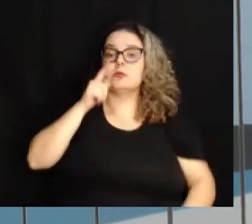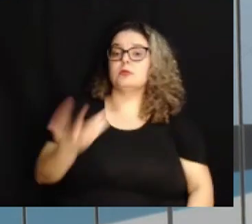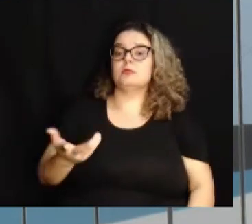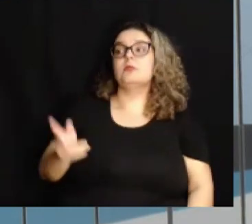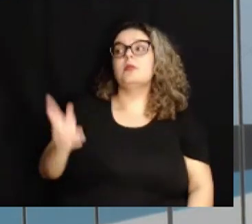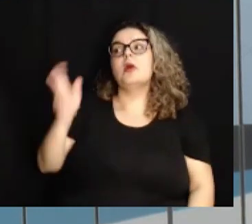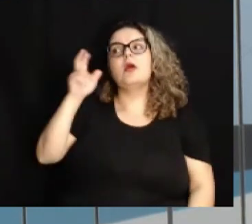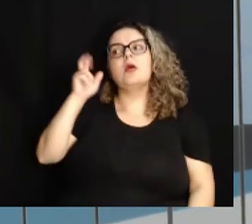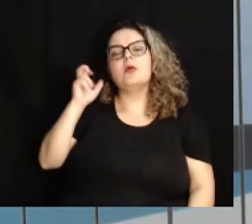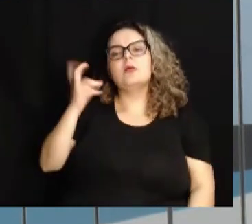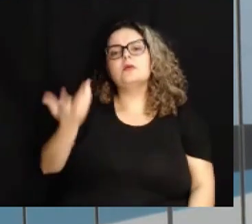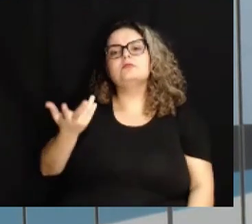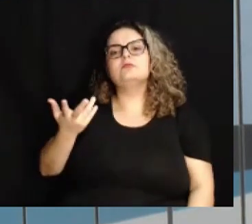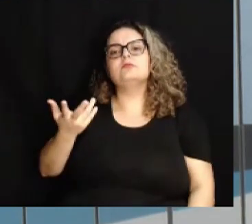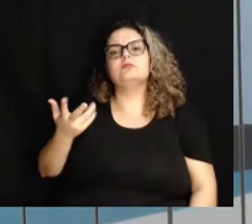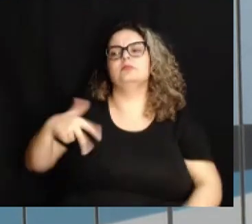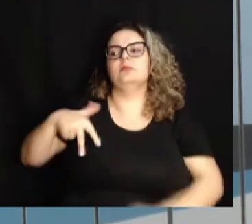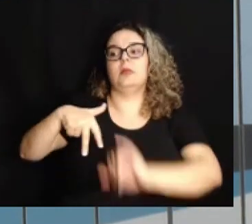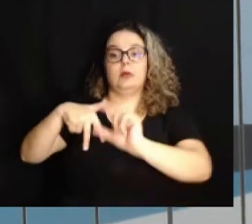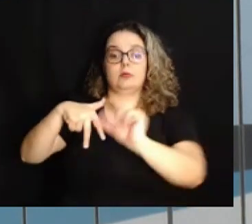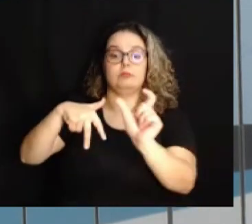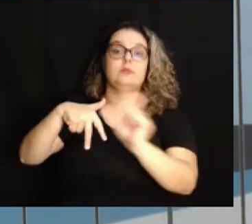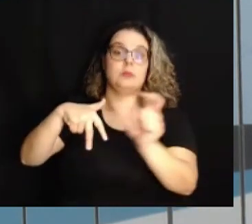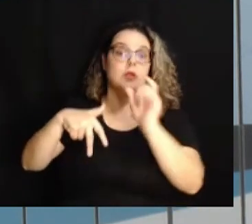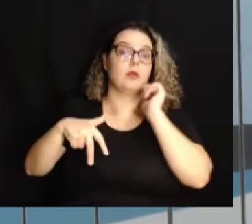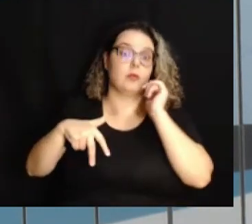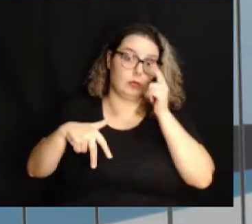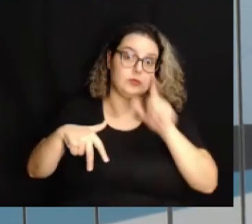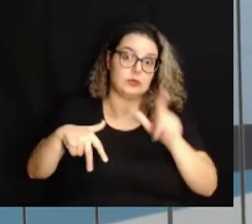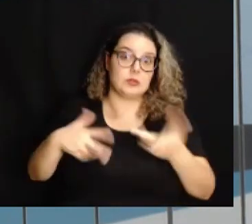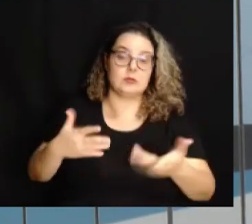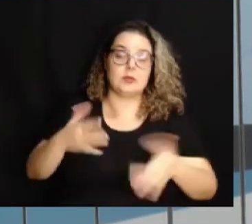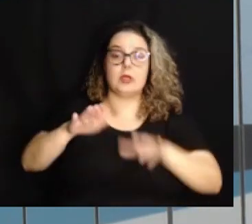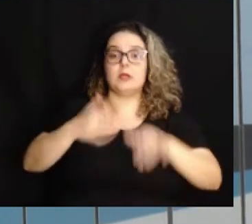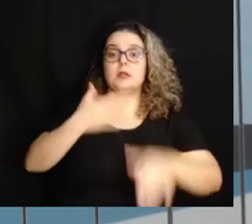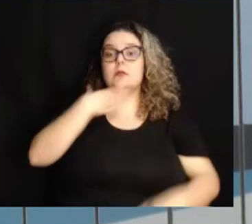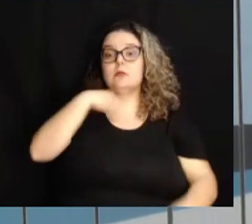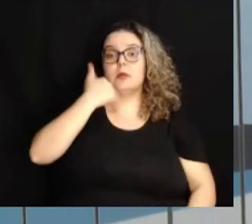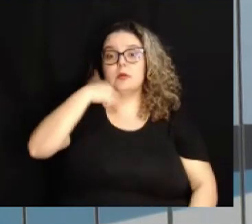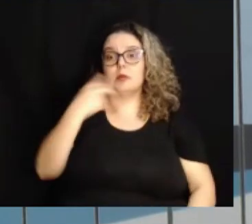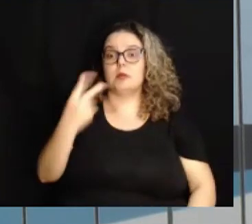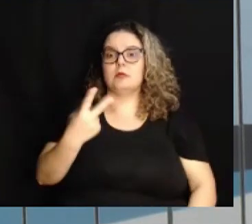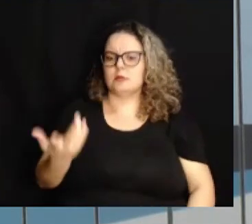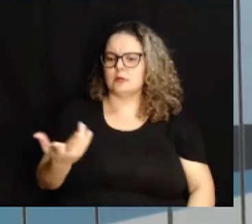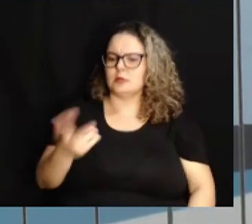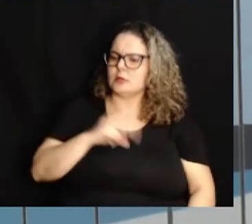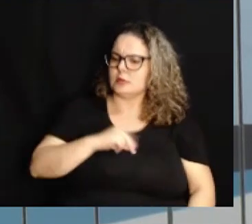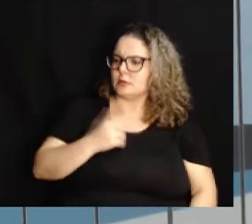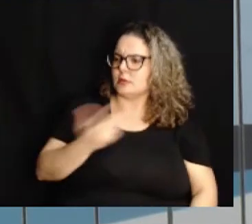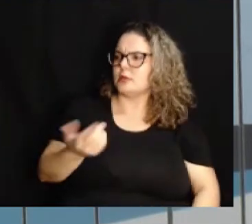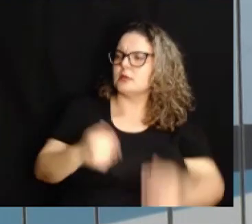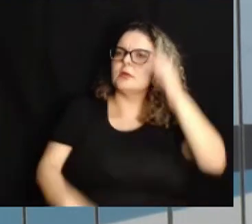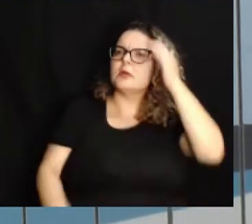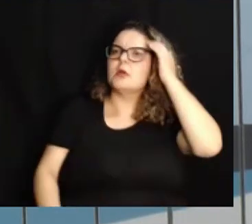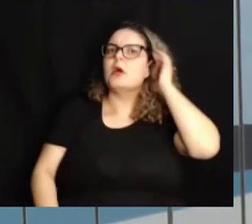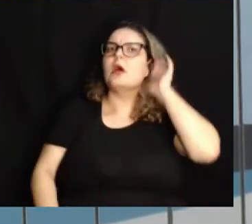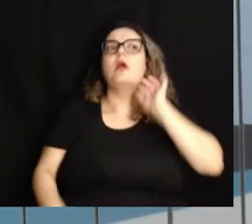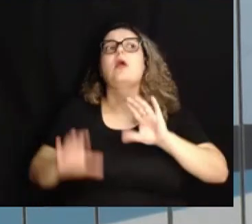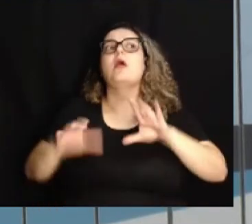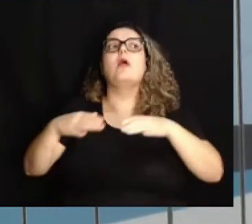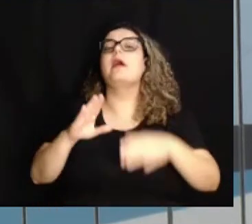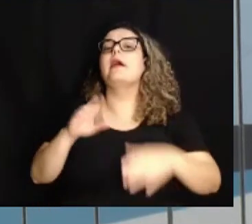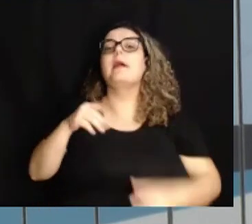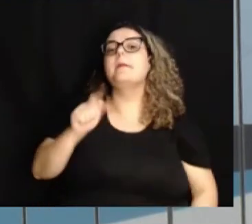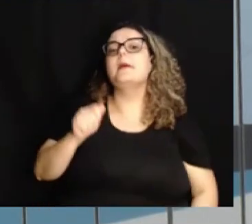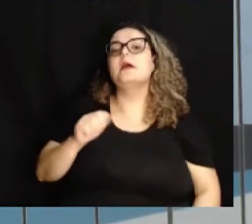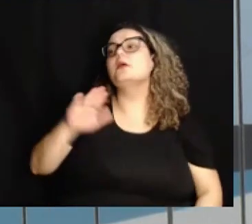deu, sabe? Então às vezes você, pai e mãe, pode chegar e falar assim, pô filho, me fala aí, qual é a sua banda preferida? Qual que é o seu artista? Qual que é o seu